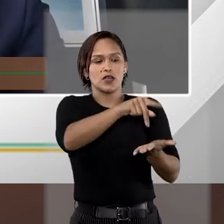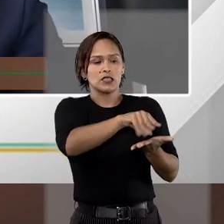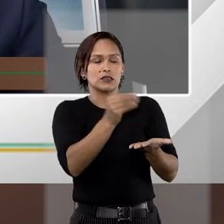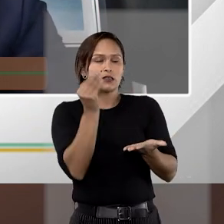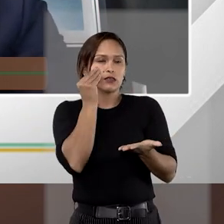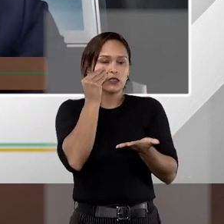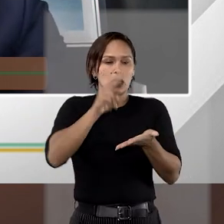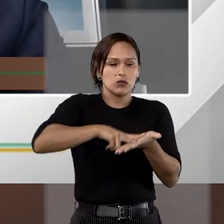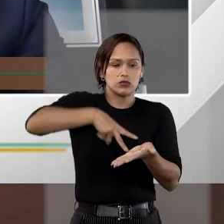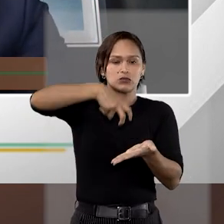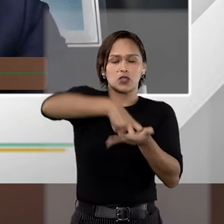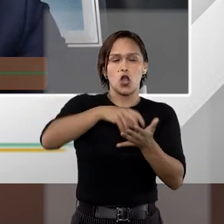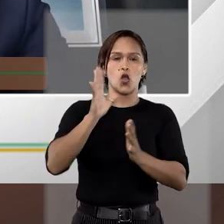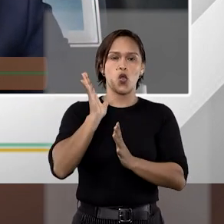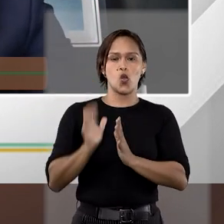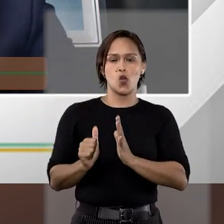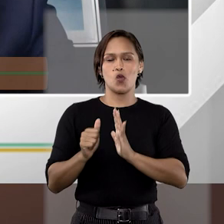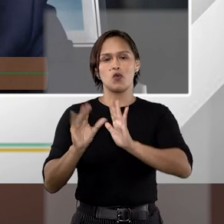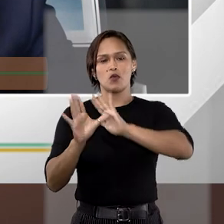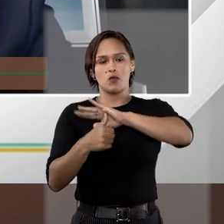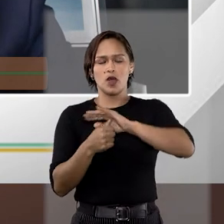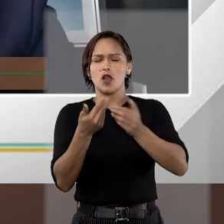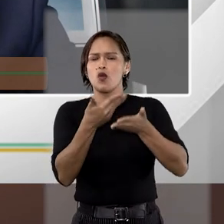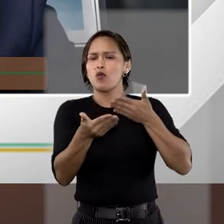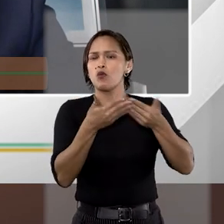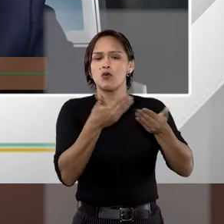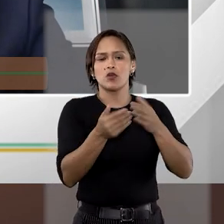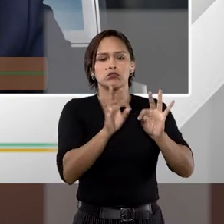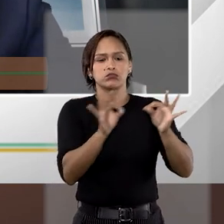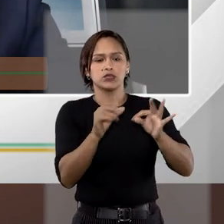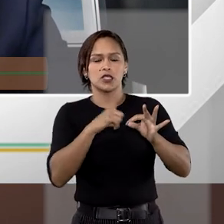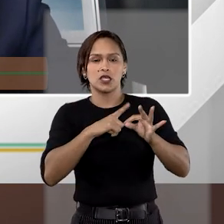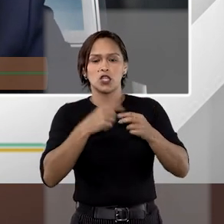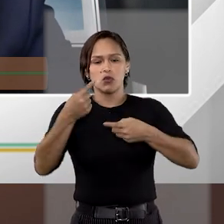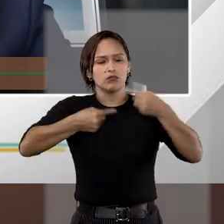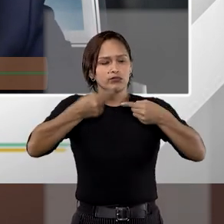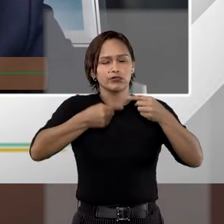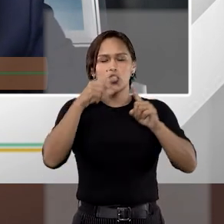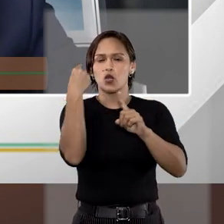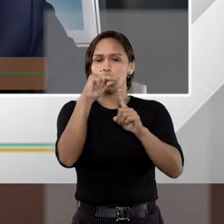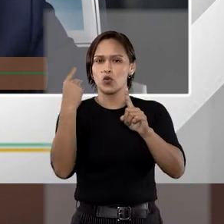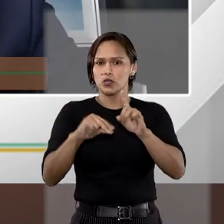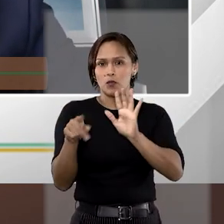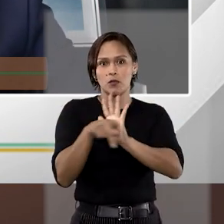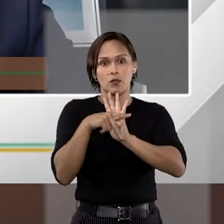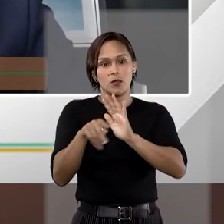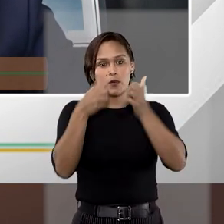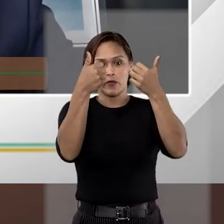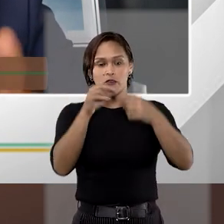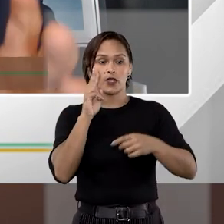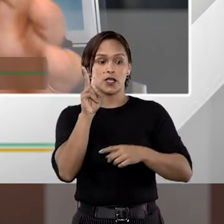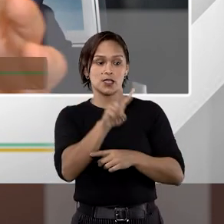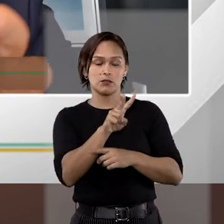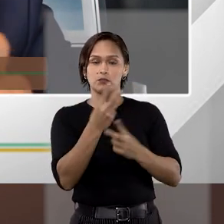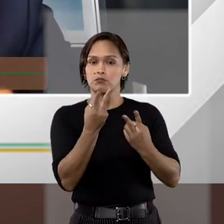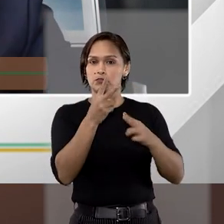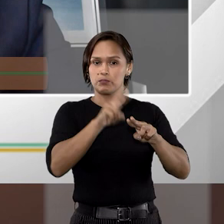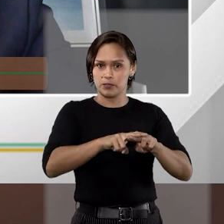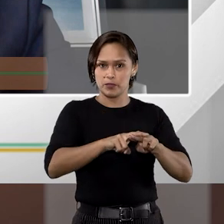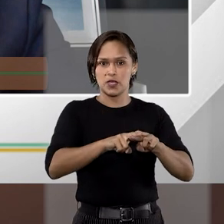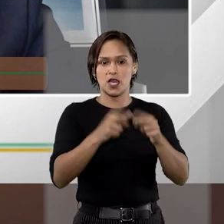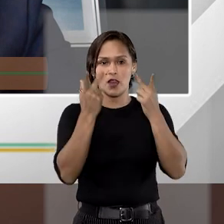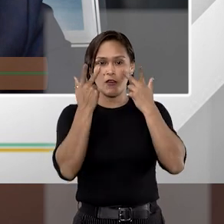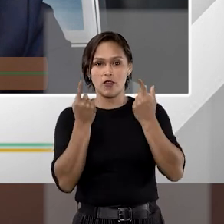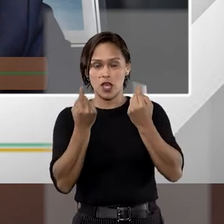deitada tentando furtar Bolsa ou qualquer coisa que vale sim do mesmo agressão lesão corporal essa pessoa vai ser